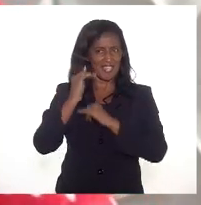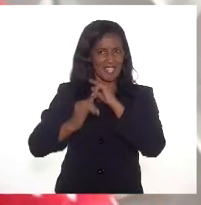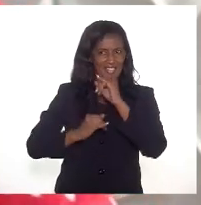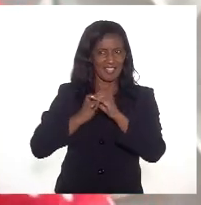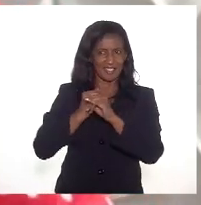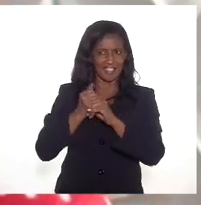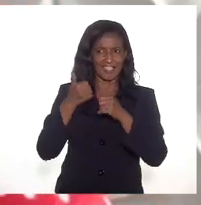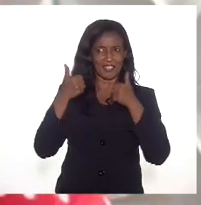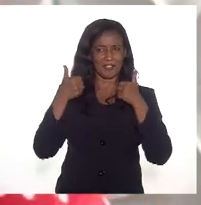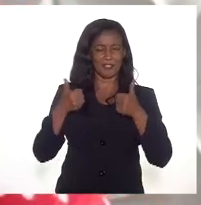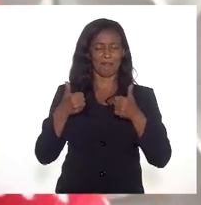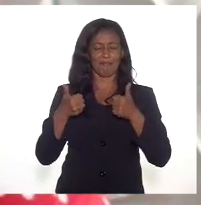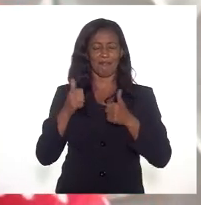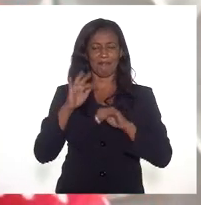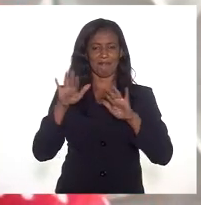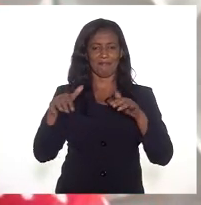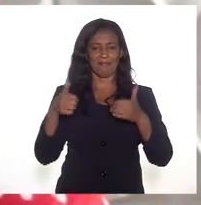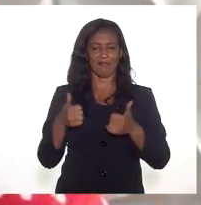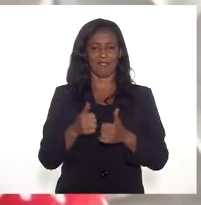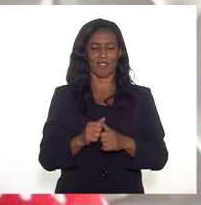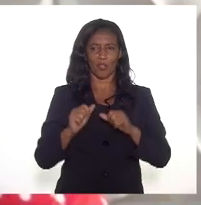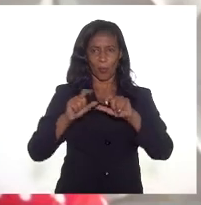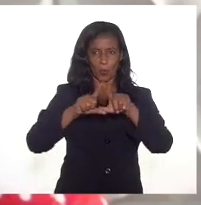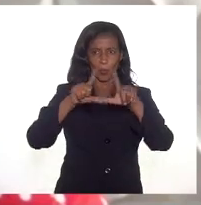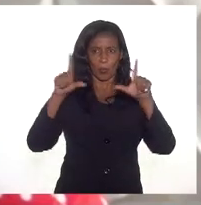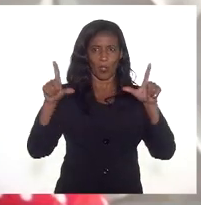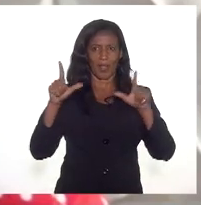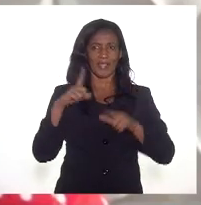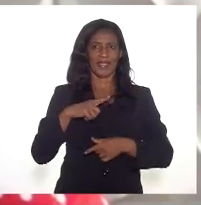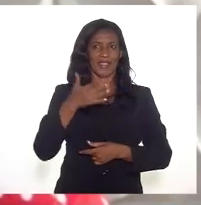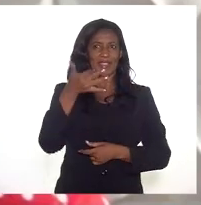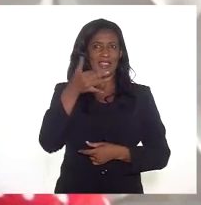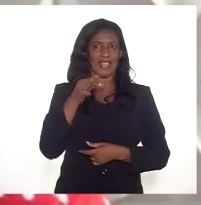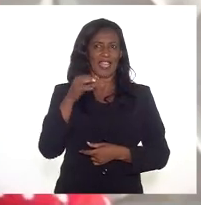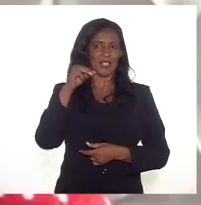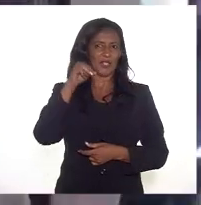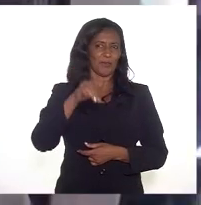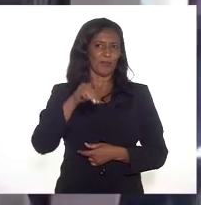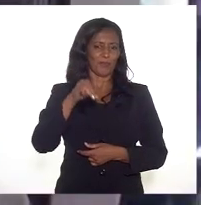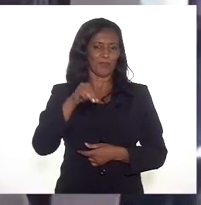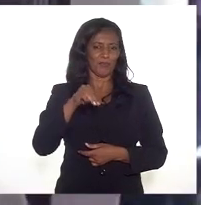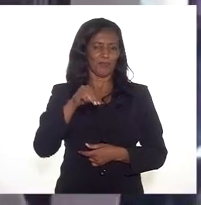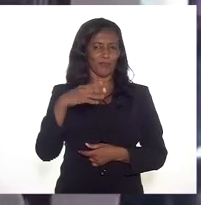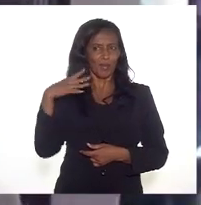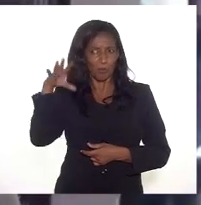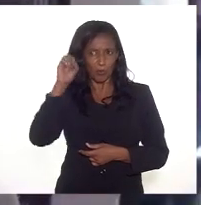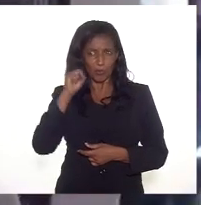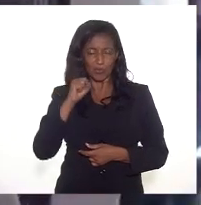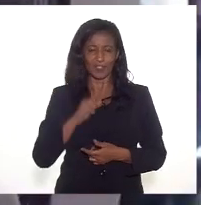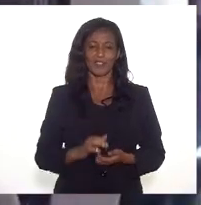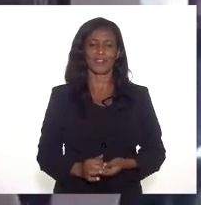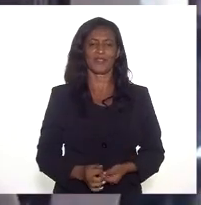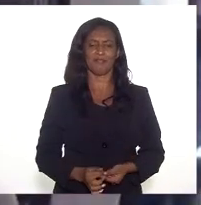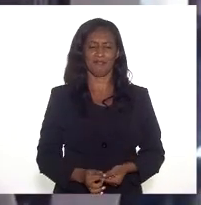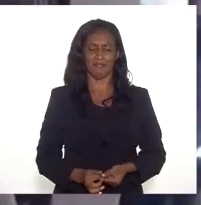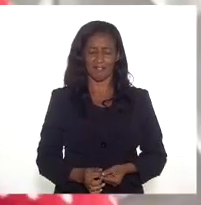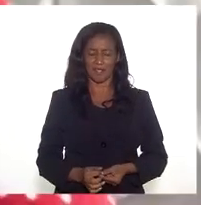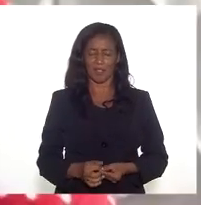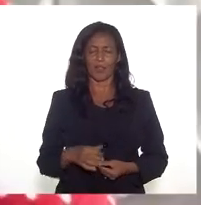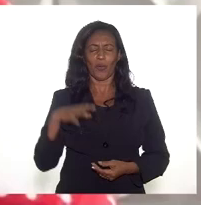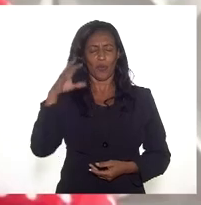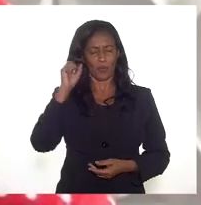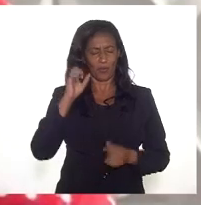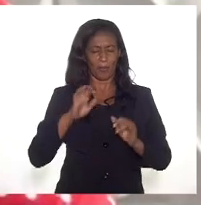funcionando amplamente aí, deputado. Vossa Excelência tem 10 minutos. Está ouvindo? Está me ouvindo? Está me ouvindo? Muitíssimo